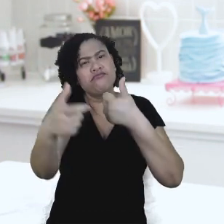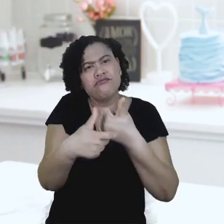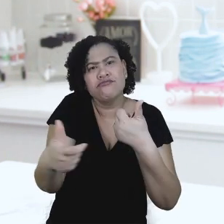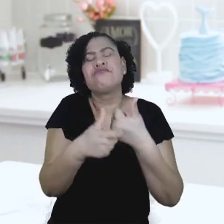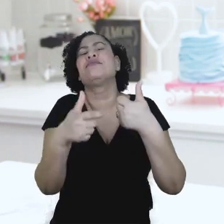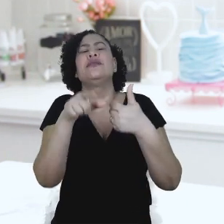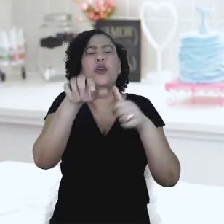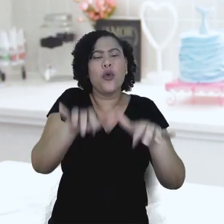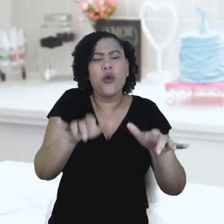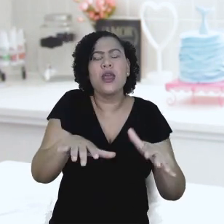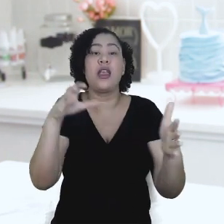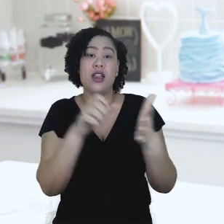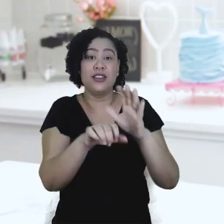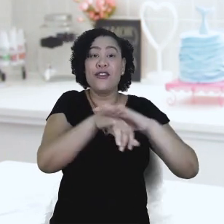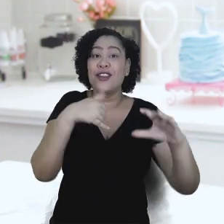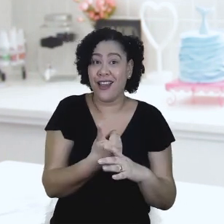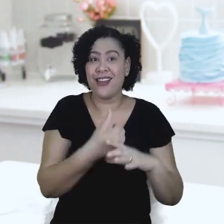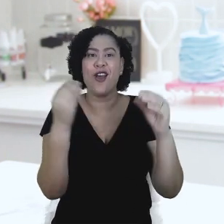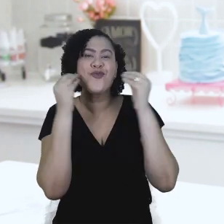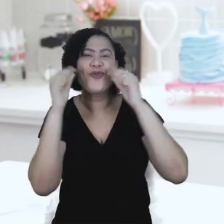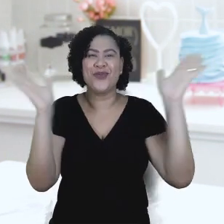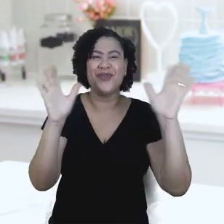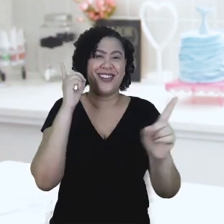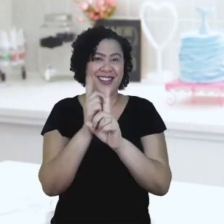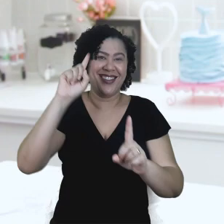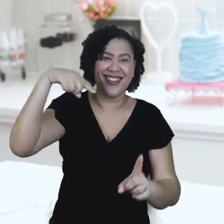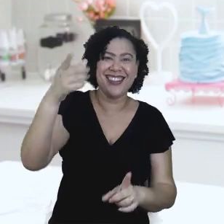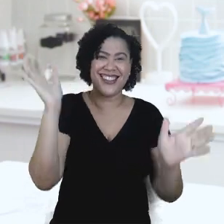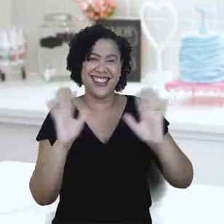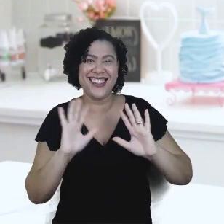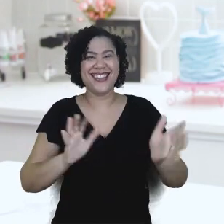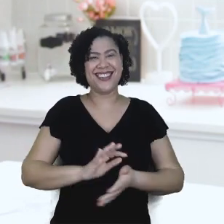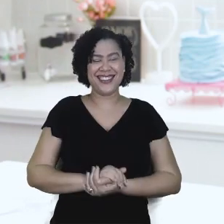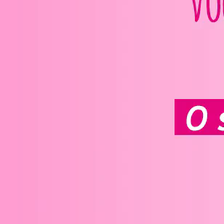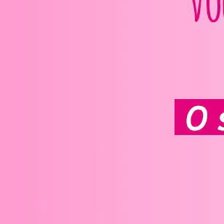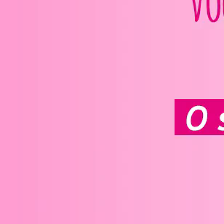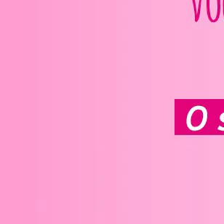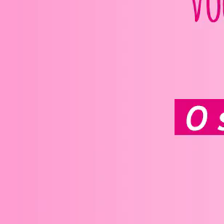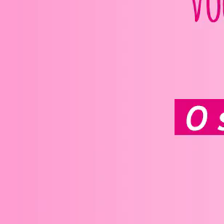seu like, o seu comentário e se inscrever no canal. Um beijo e até a próxima. Tchau, tchau!